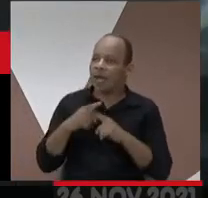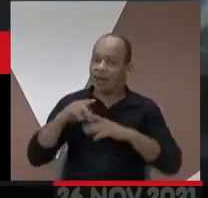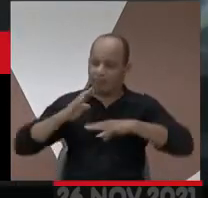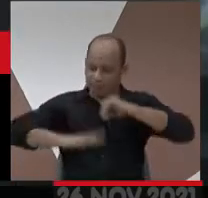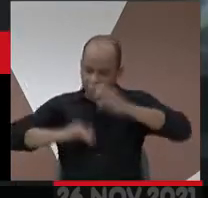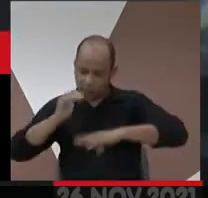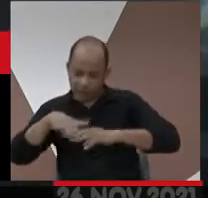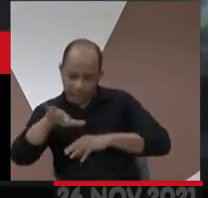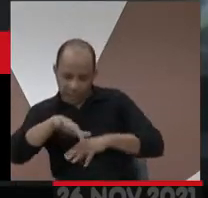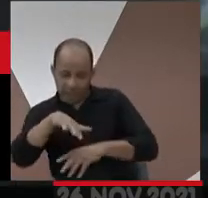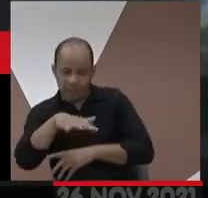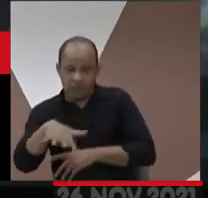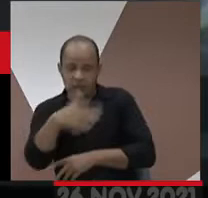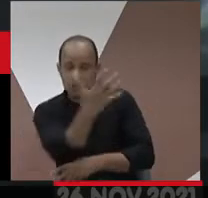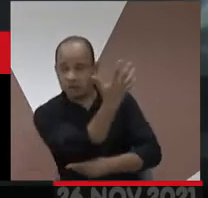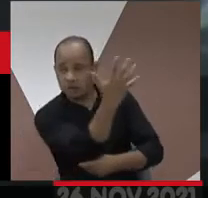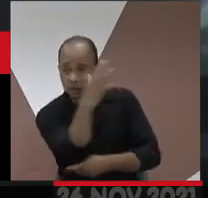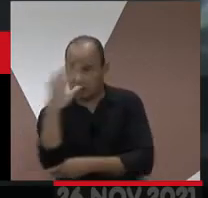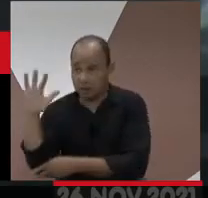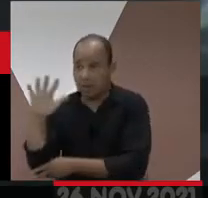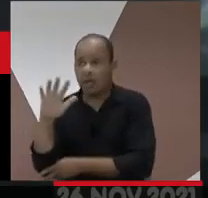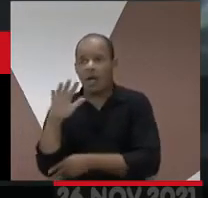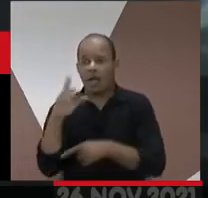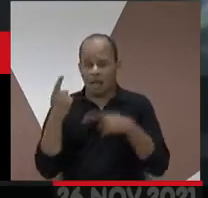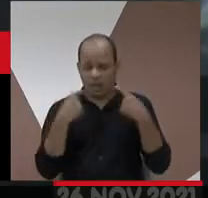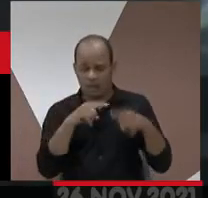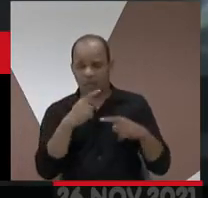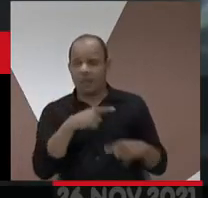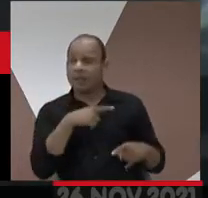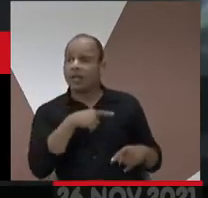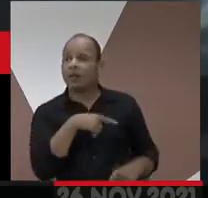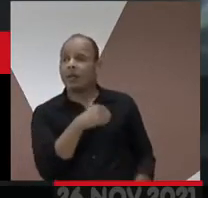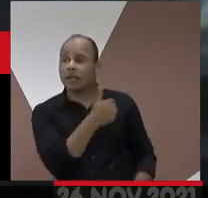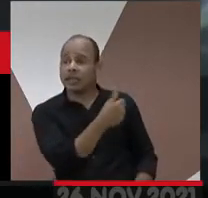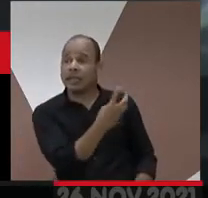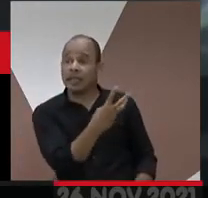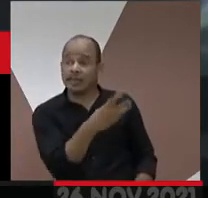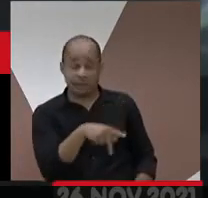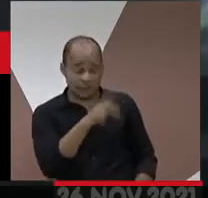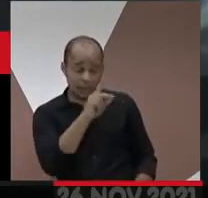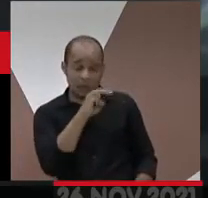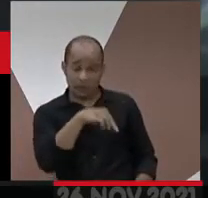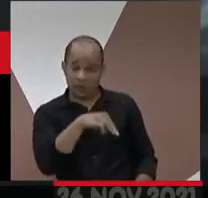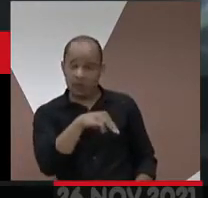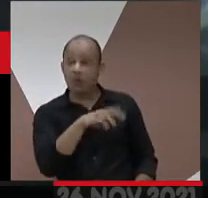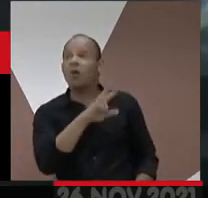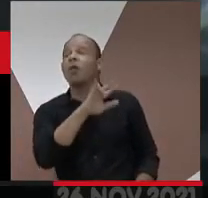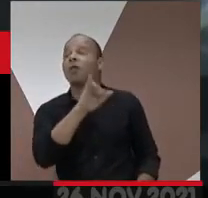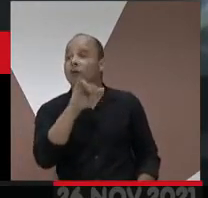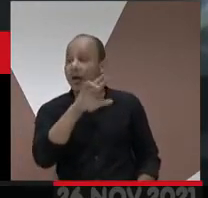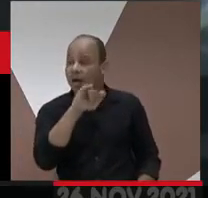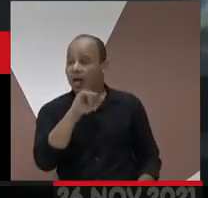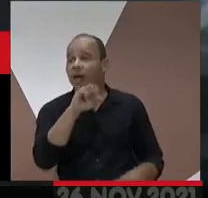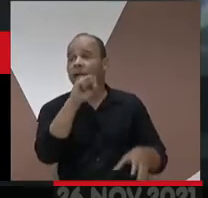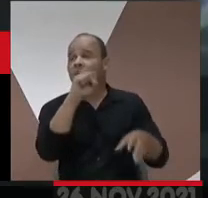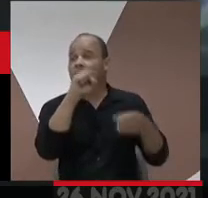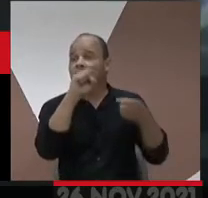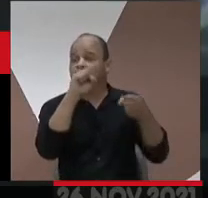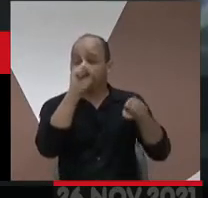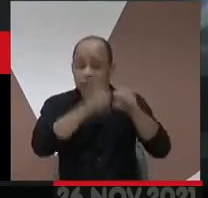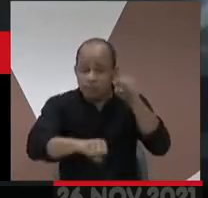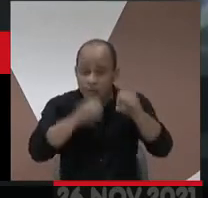reclamam. Temos 13 quilômetros no projeto deles, que corta uma